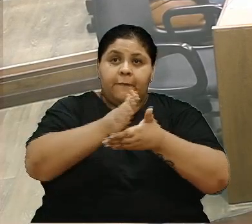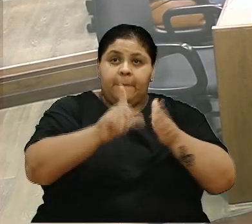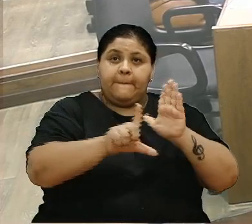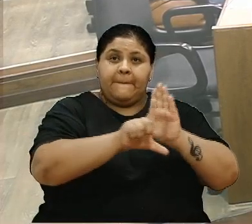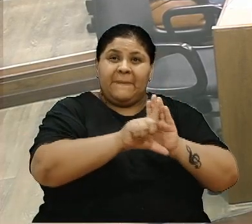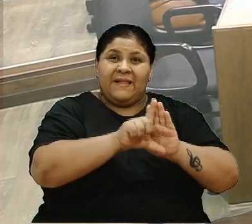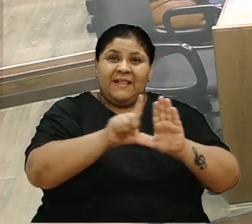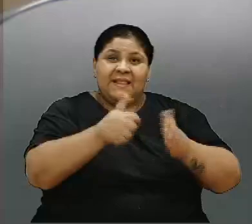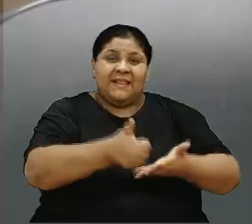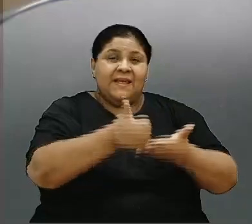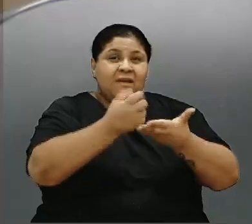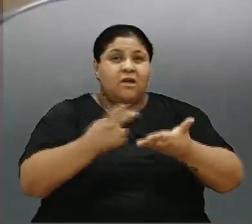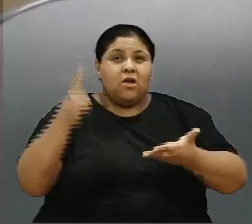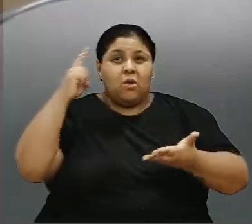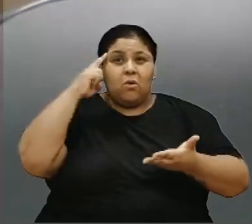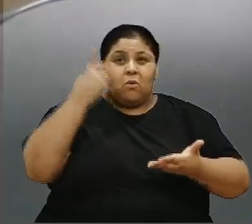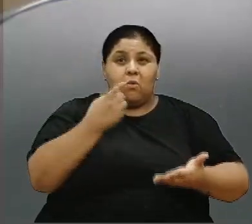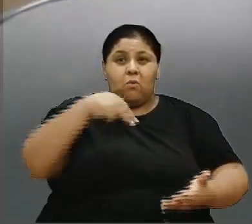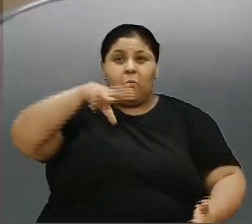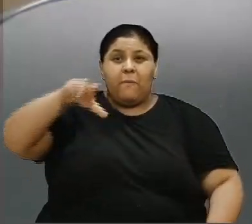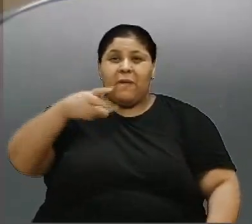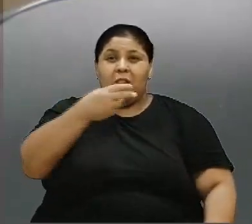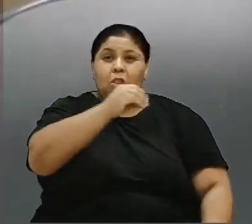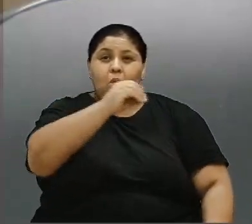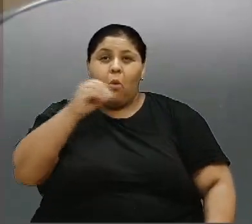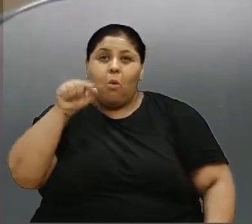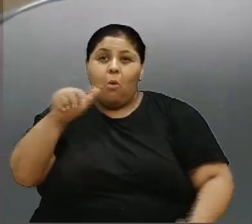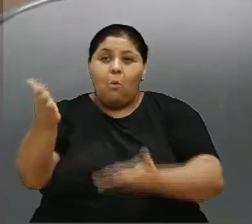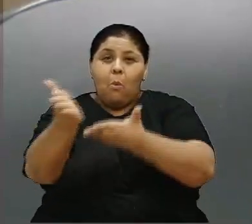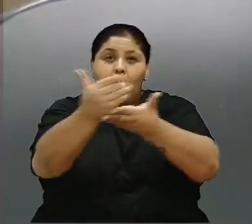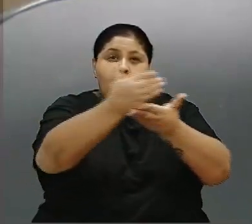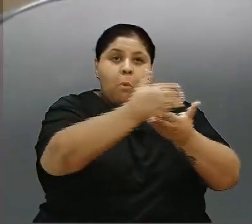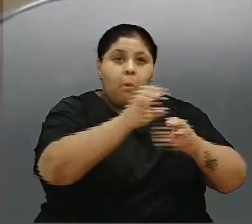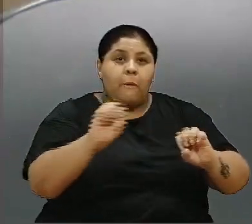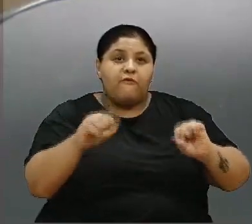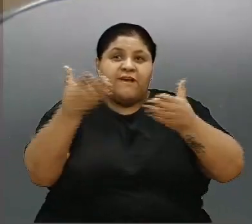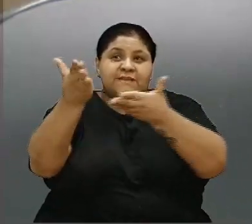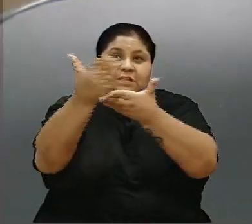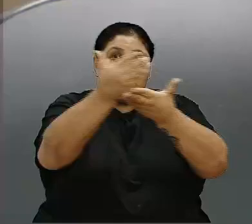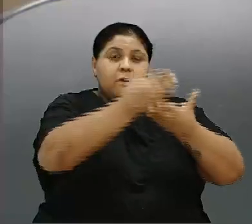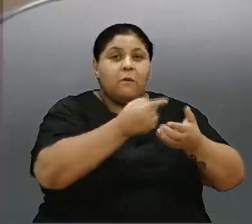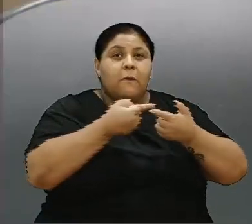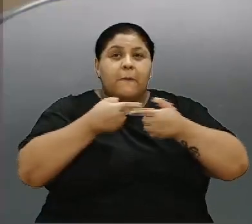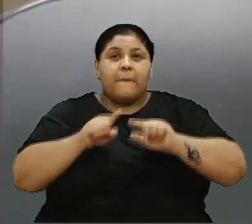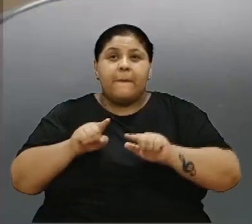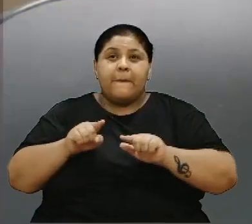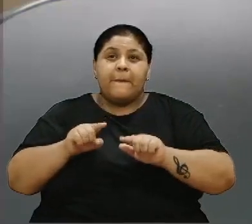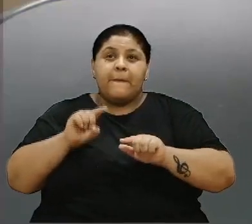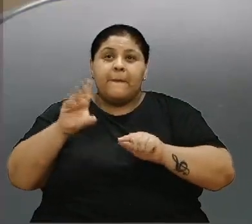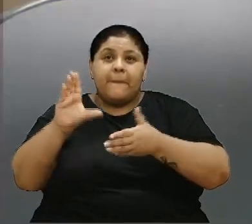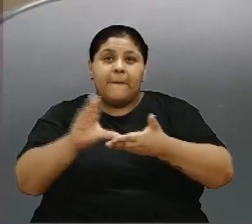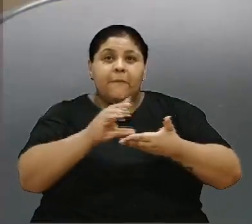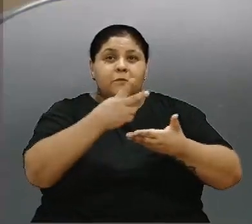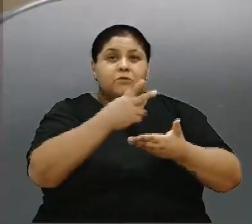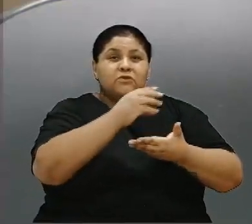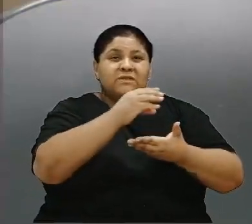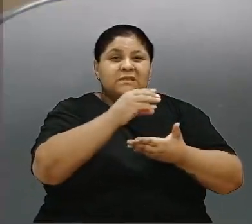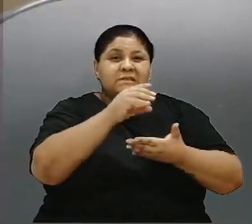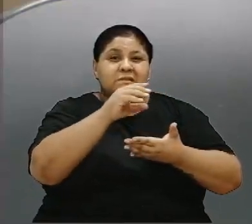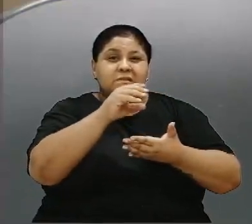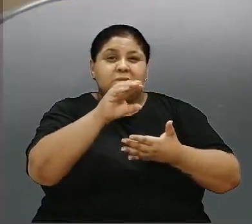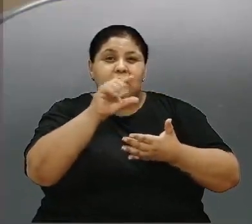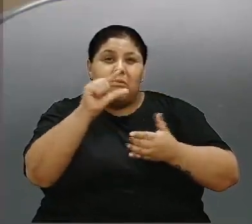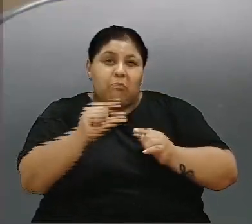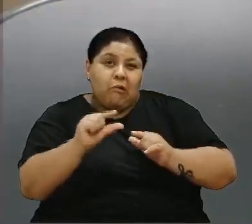Rouanet 1.800.000 para ser captado para a Festa das Colheitas. Porém, foi captado somente 200 e poucos mil, com